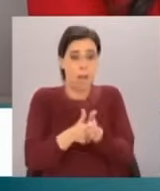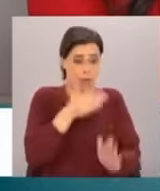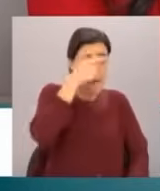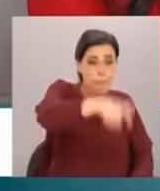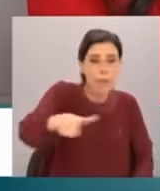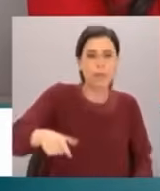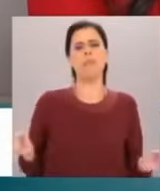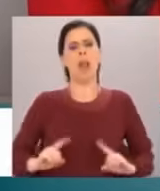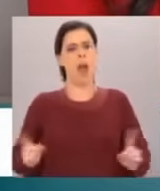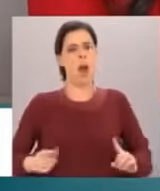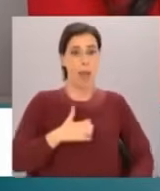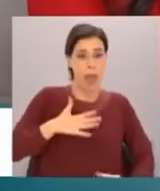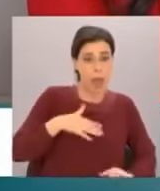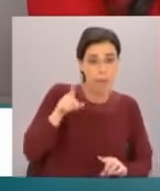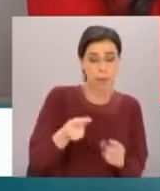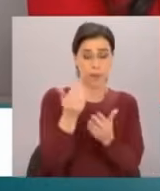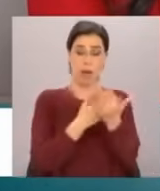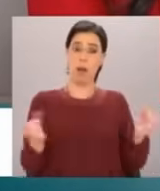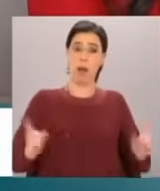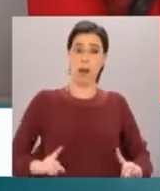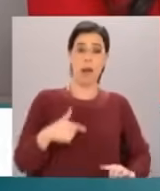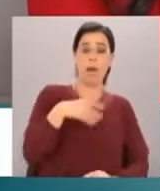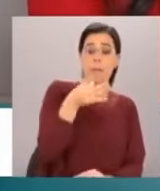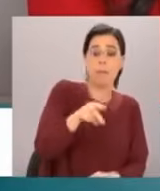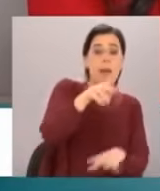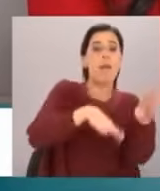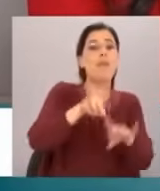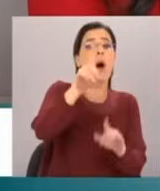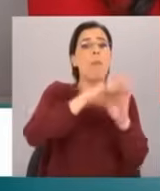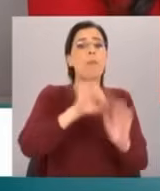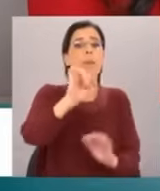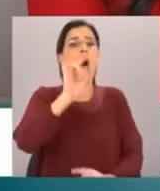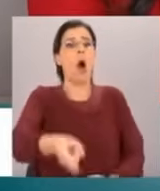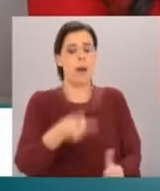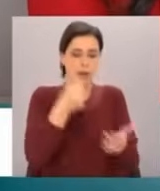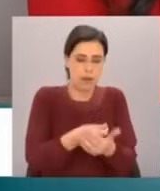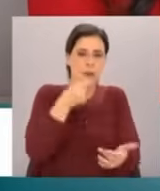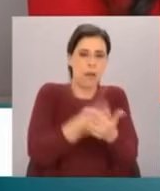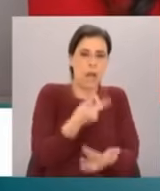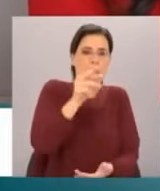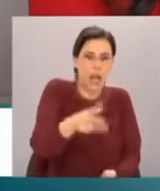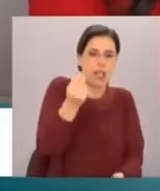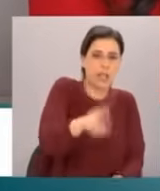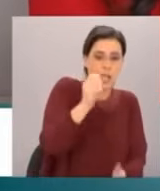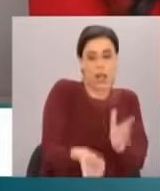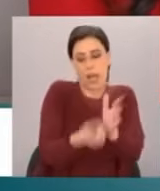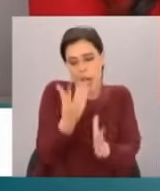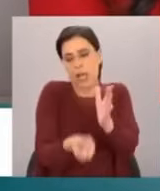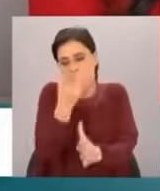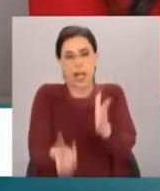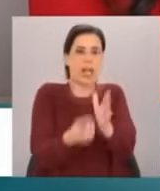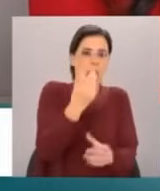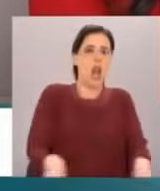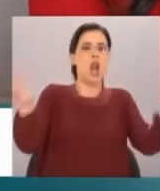das pessoas nem podemos fazer a custas as empresas pesquisa economia e o plano tem feito do seu programa é tá chata chata chata criar